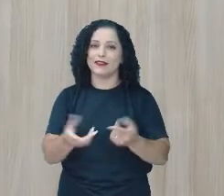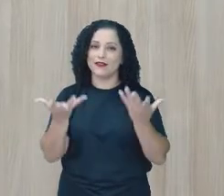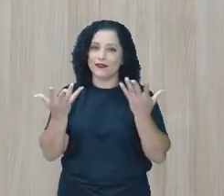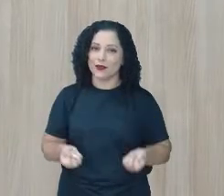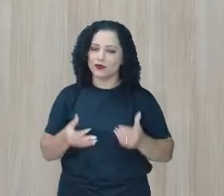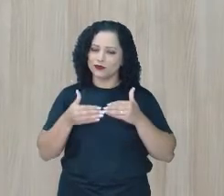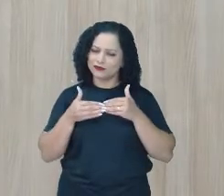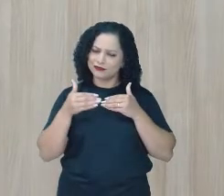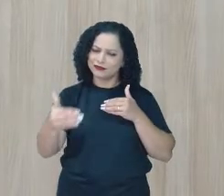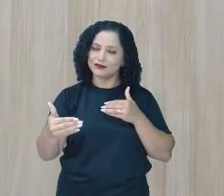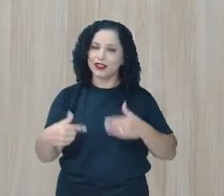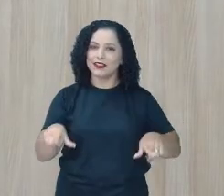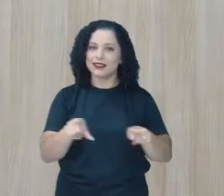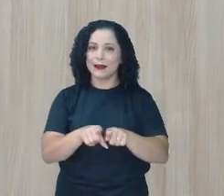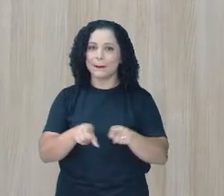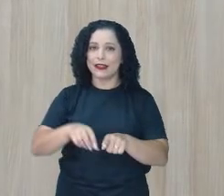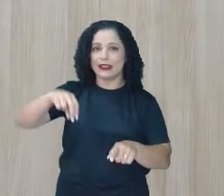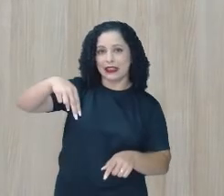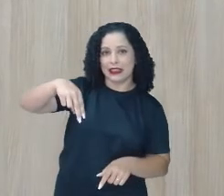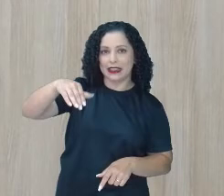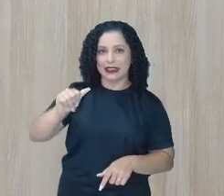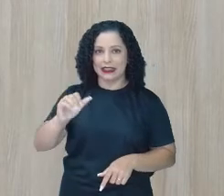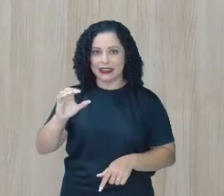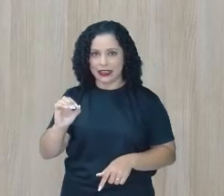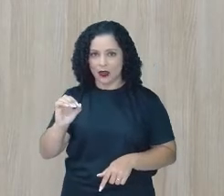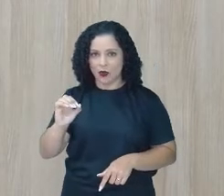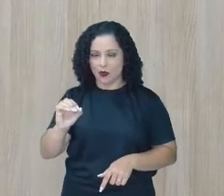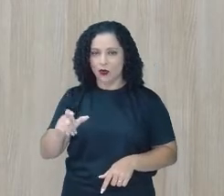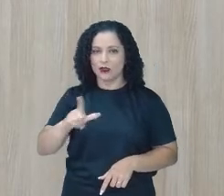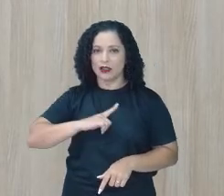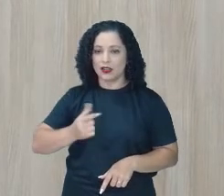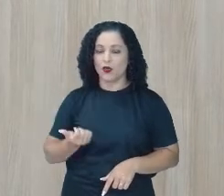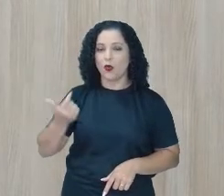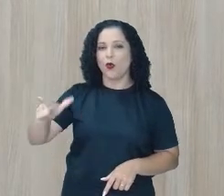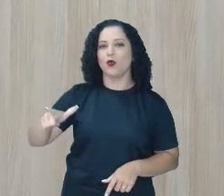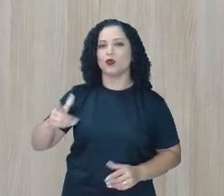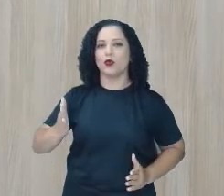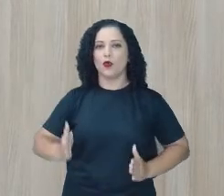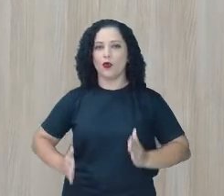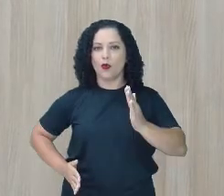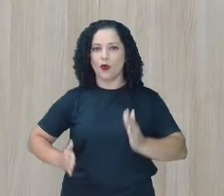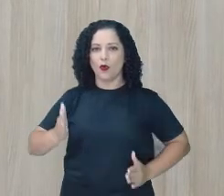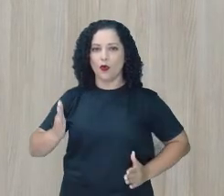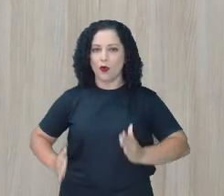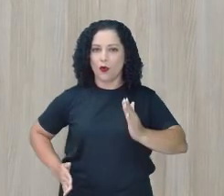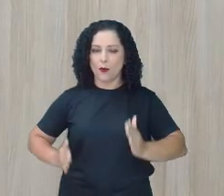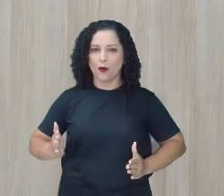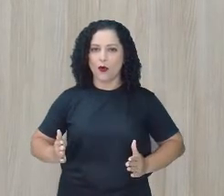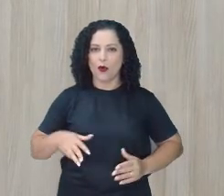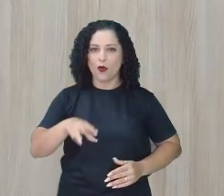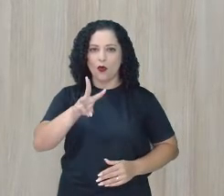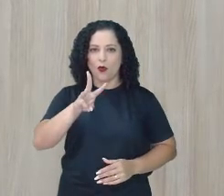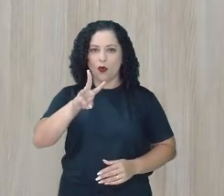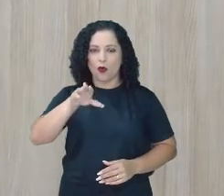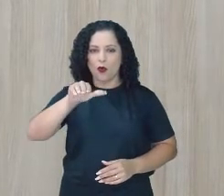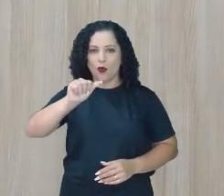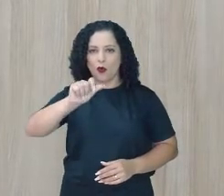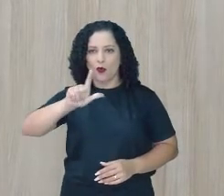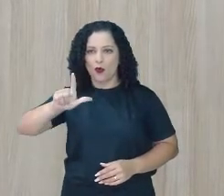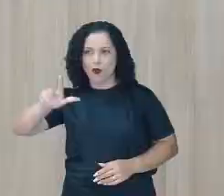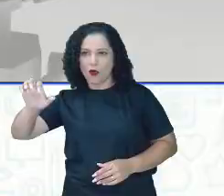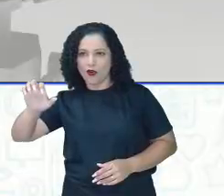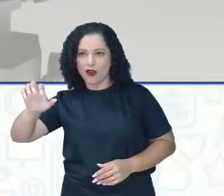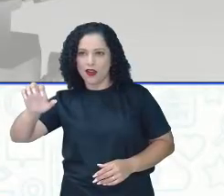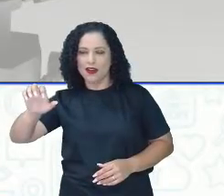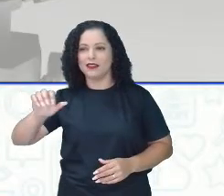continuar. Ó, além do Nau, outro robozinho que não é nada ameaçador é o Wall-E. Vocês conhecem o Wall-E? Ó,